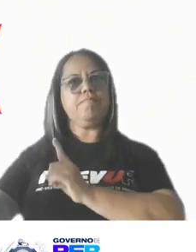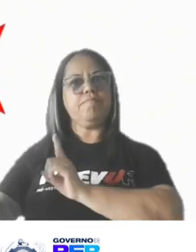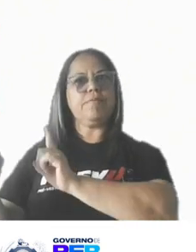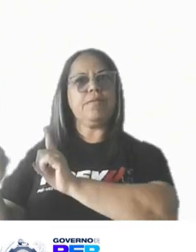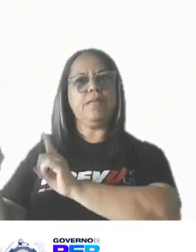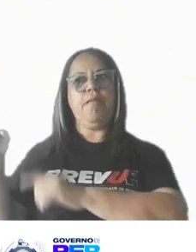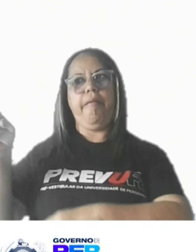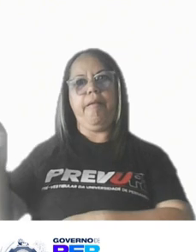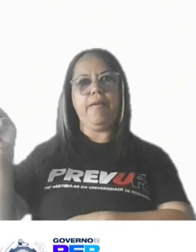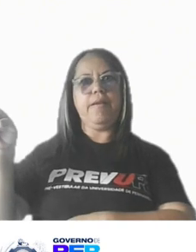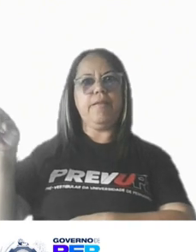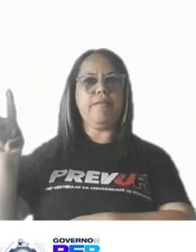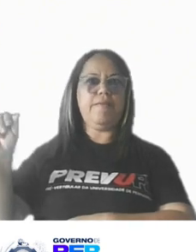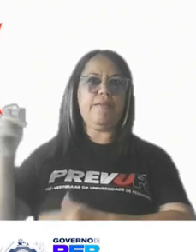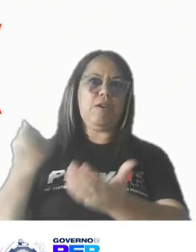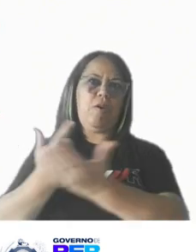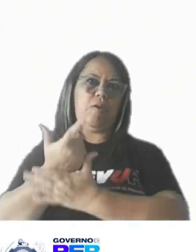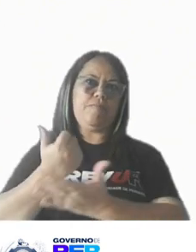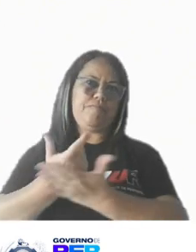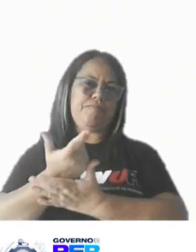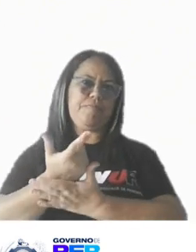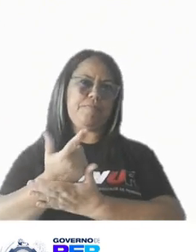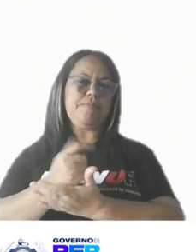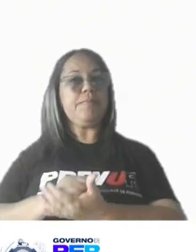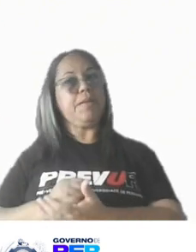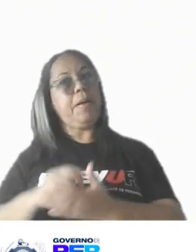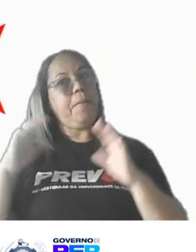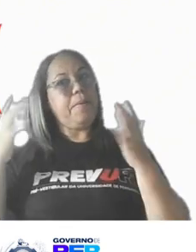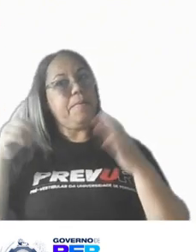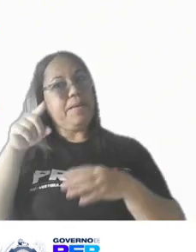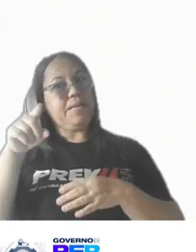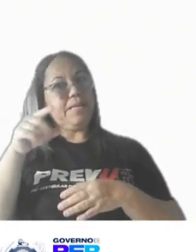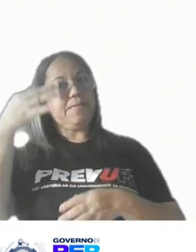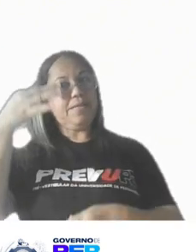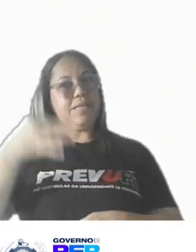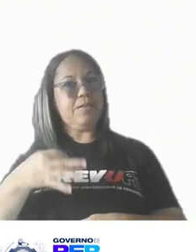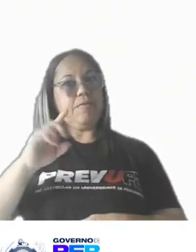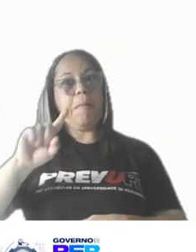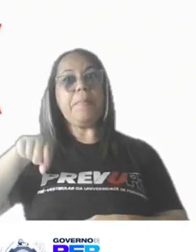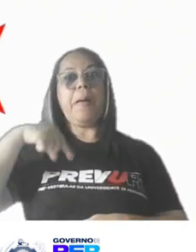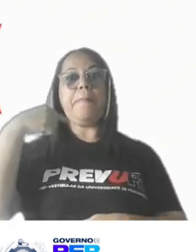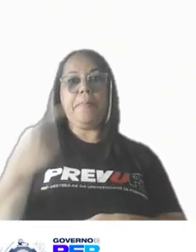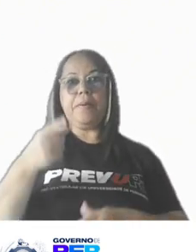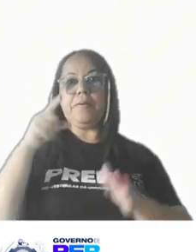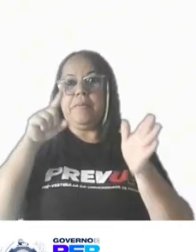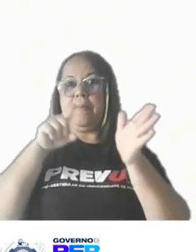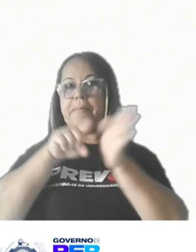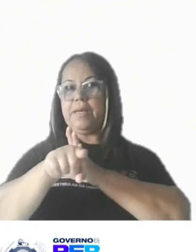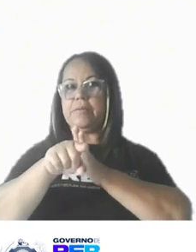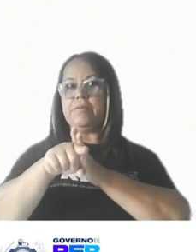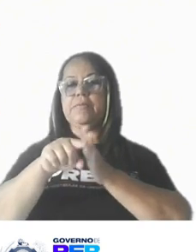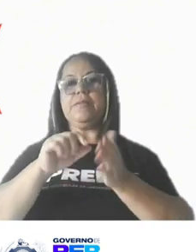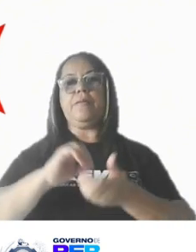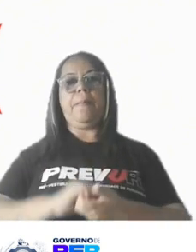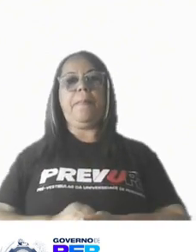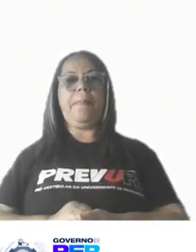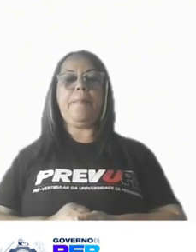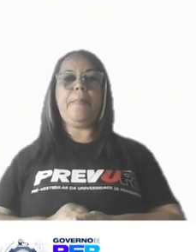da mensagem, né? Que é o consumidor, no final das contas. Parabéns para quem acertou. Vamos para a próxima questão.